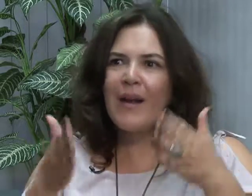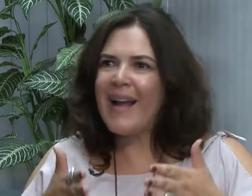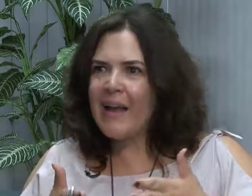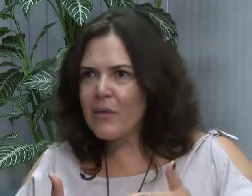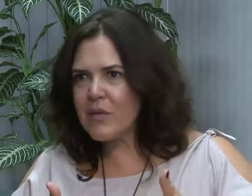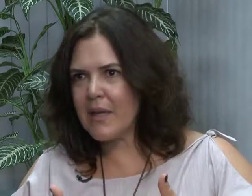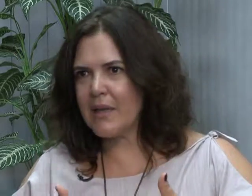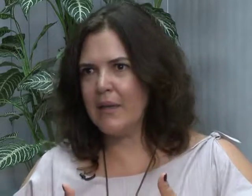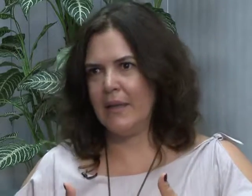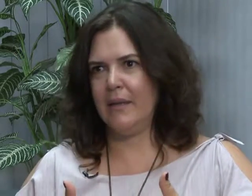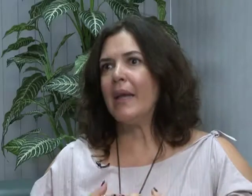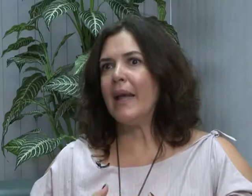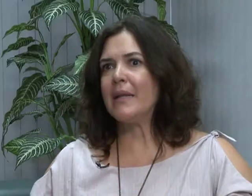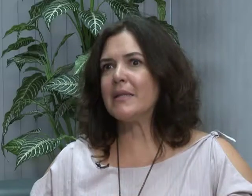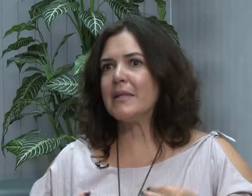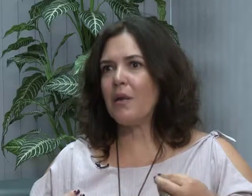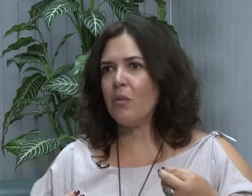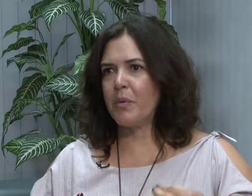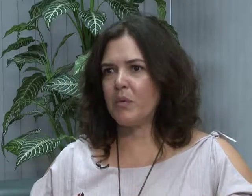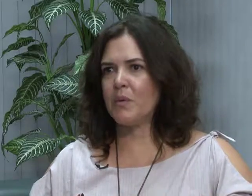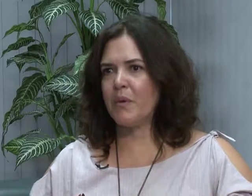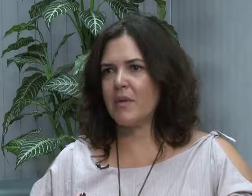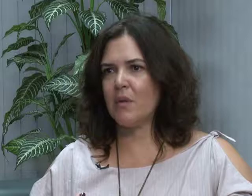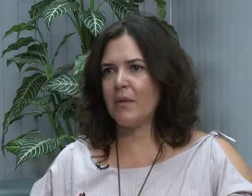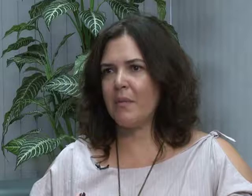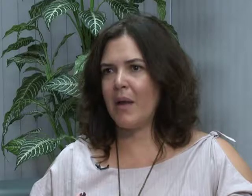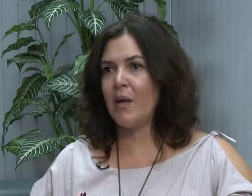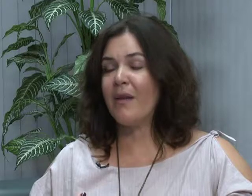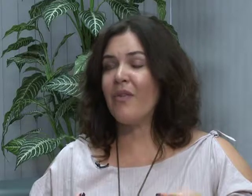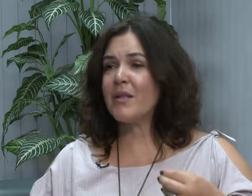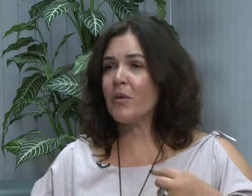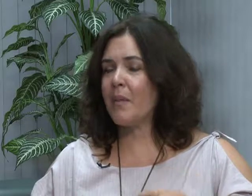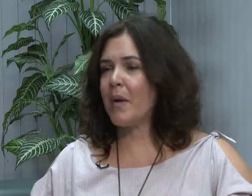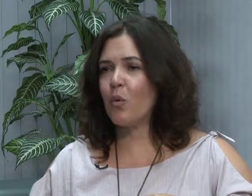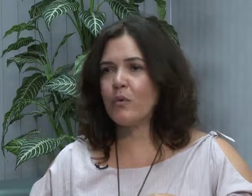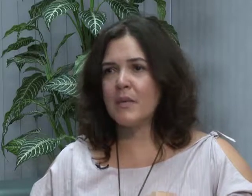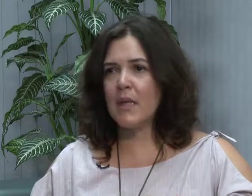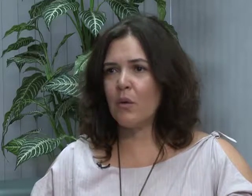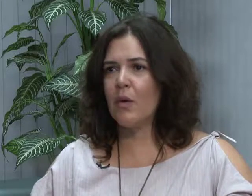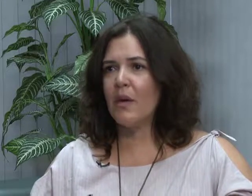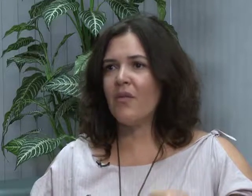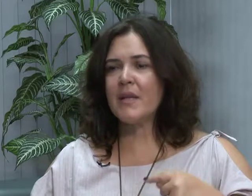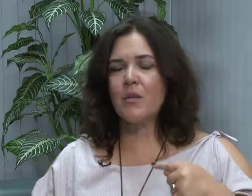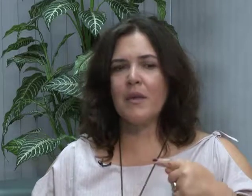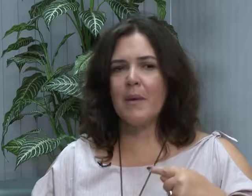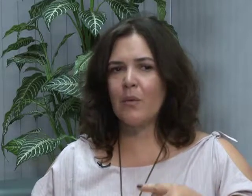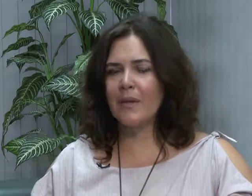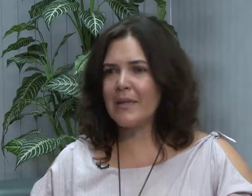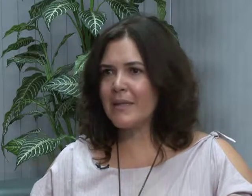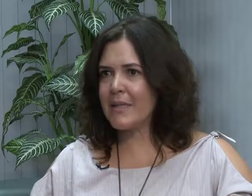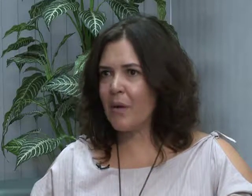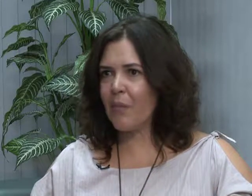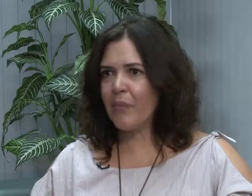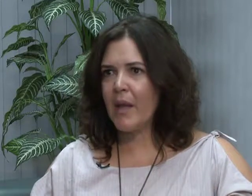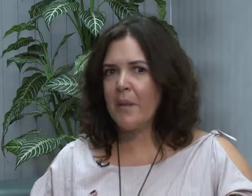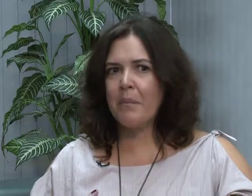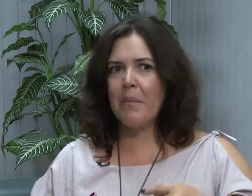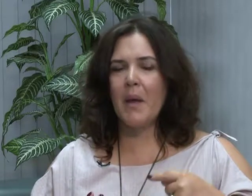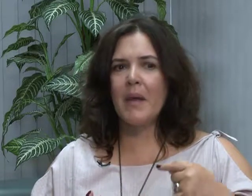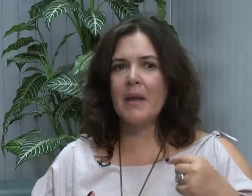estão focados naquilo ali. Eles estão prontos para fazer o trabalho. Fazem o trabalho com zelo, fazem o trabalho com